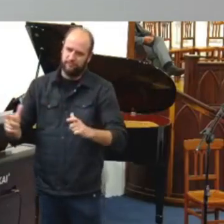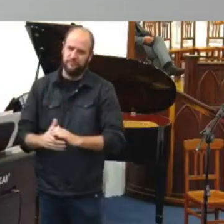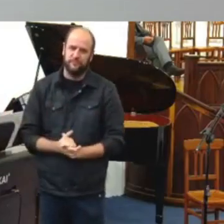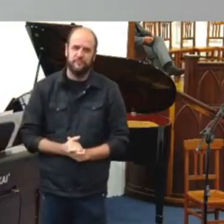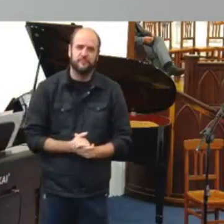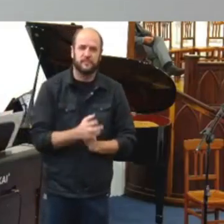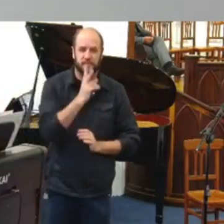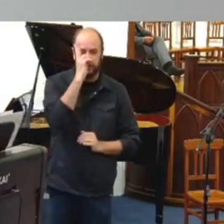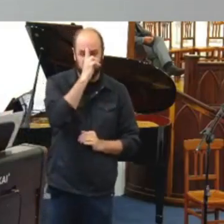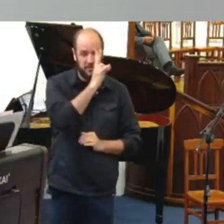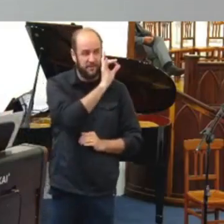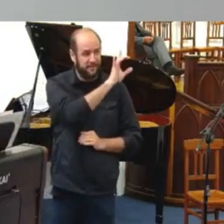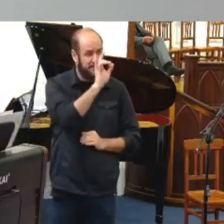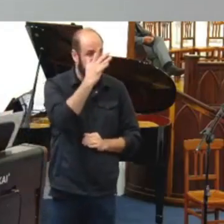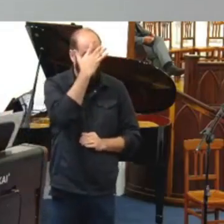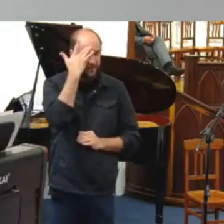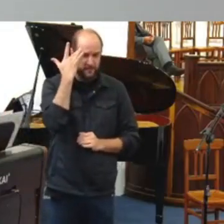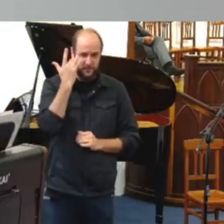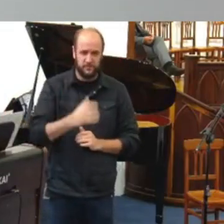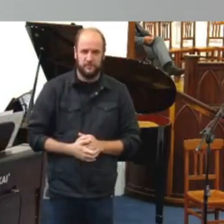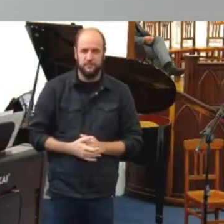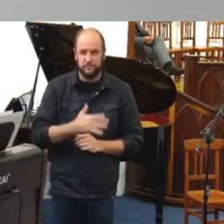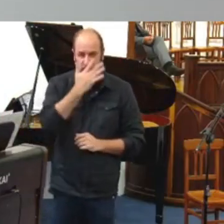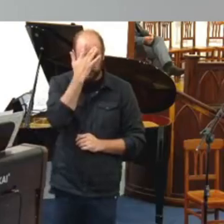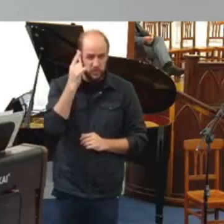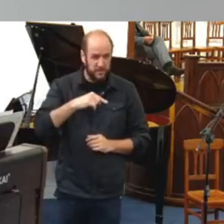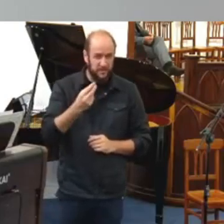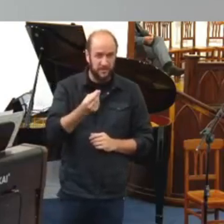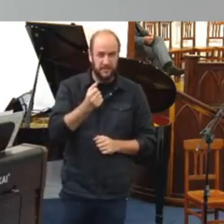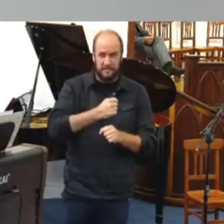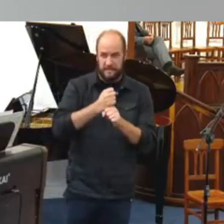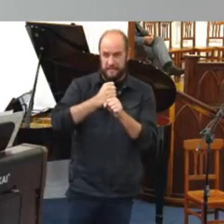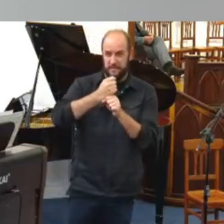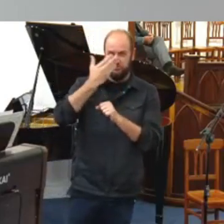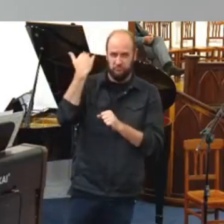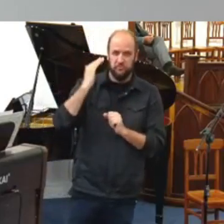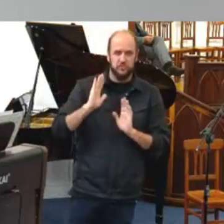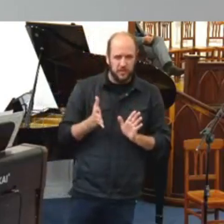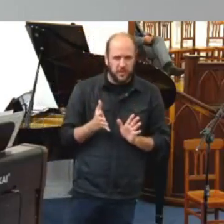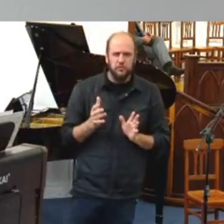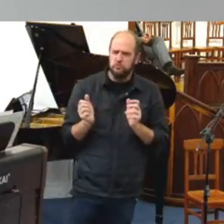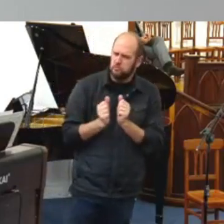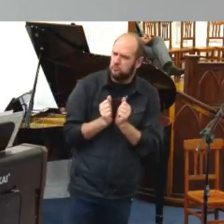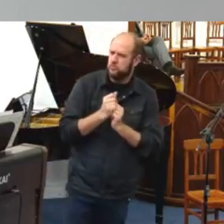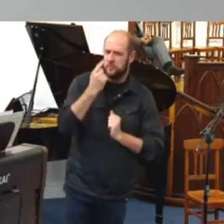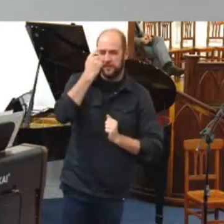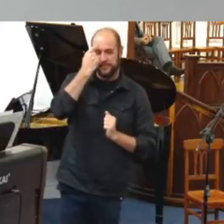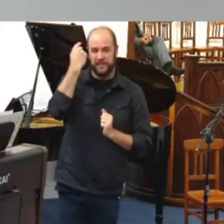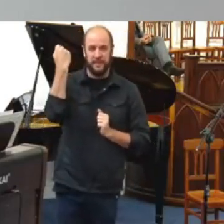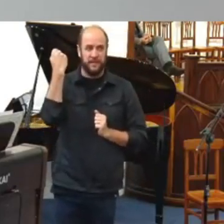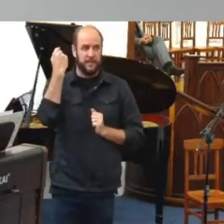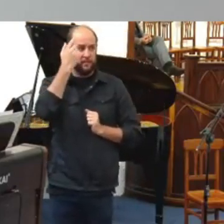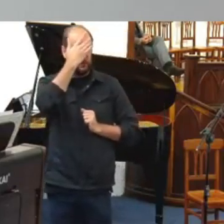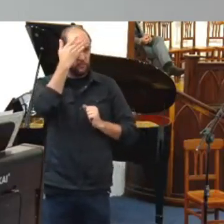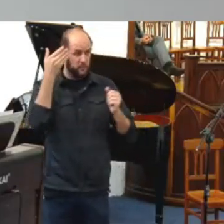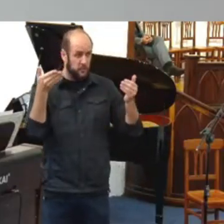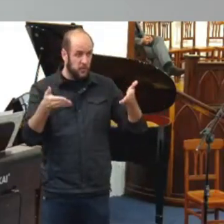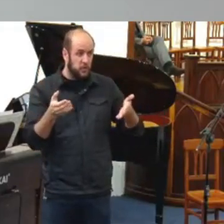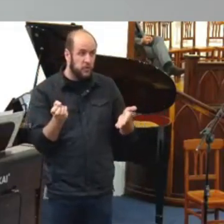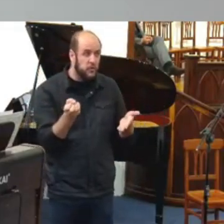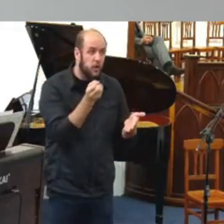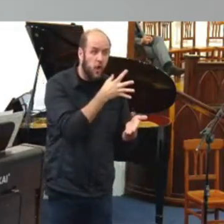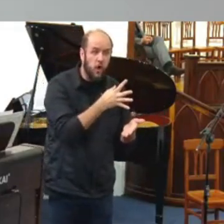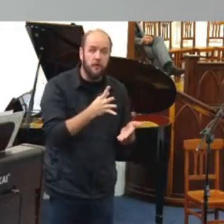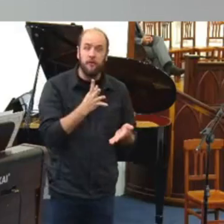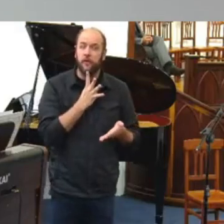parte da história de cada um de vocês, daqueles que já estão aqui há muito tempo e sonharam conosco, e daqueles que estão chegando, então